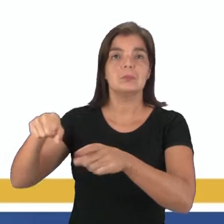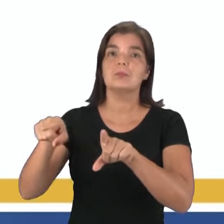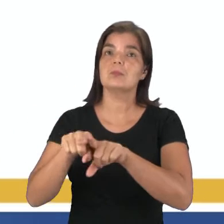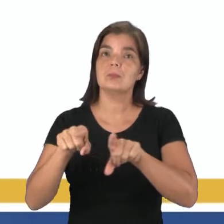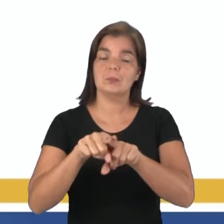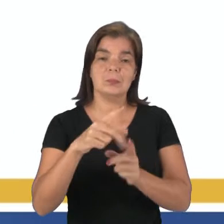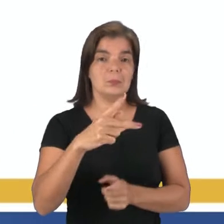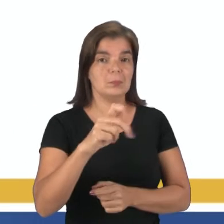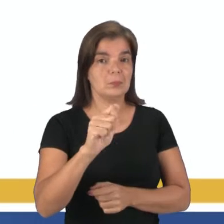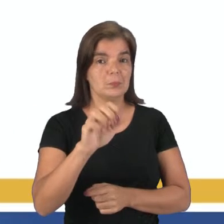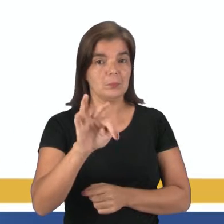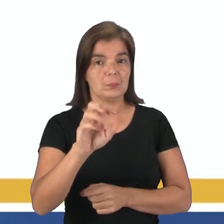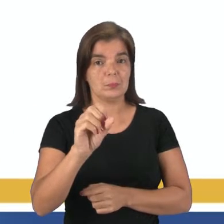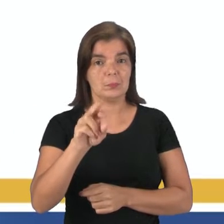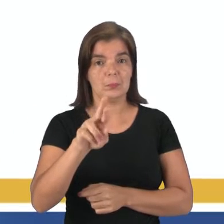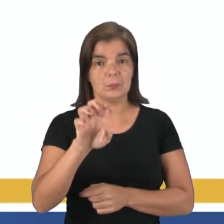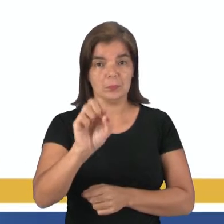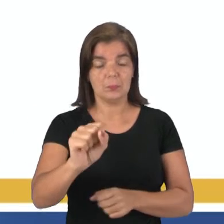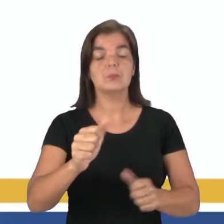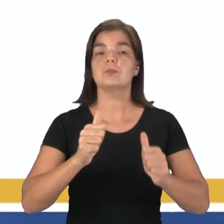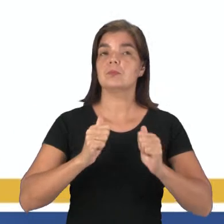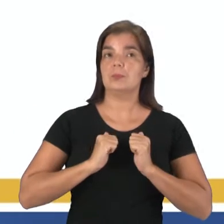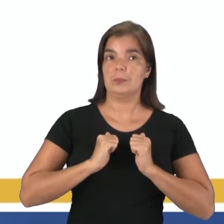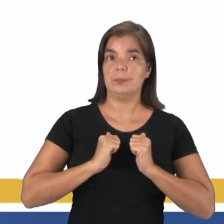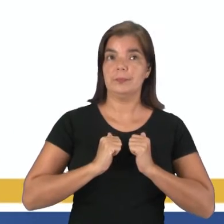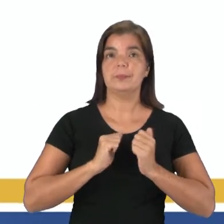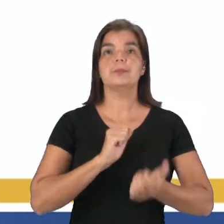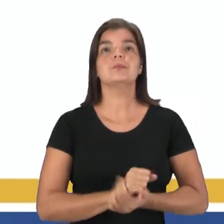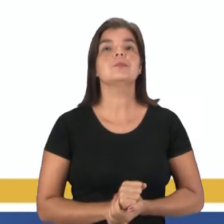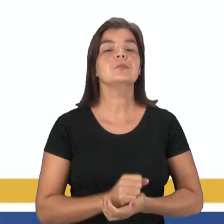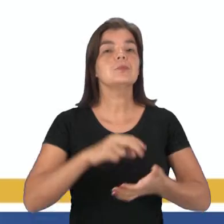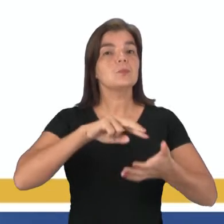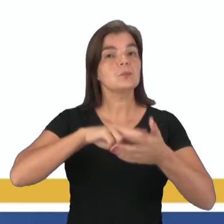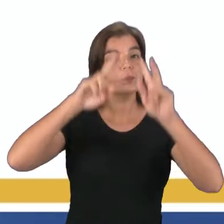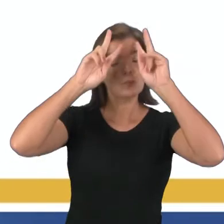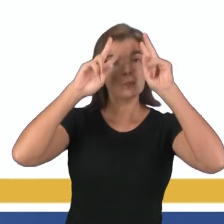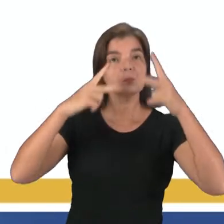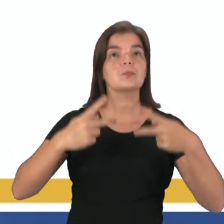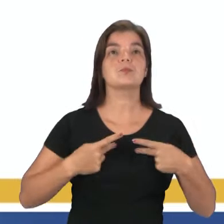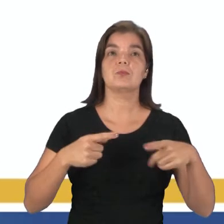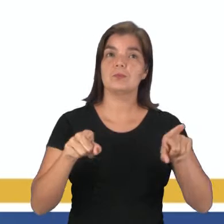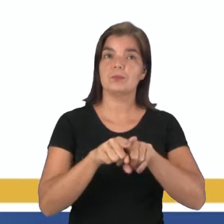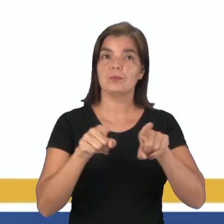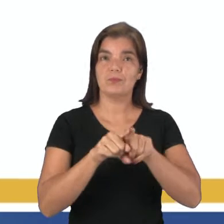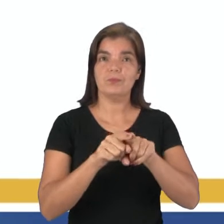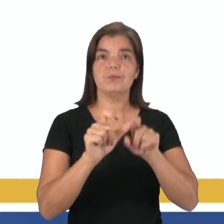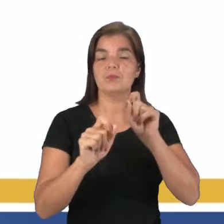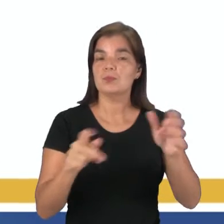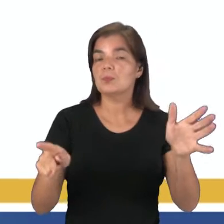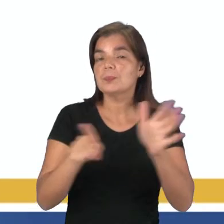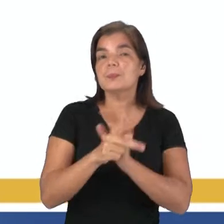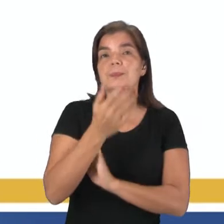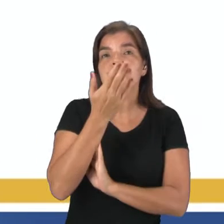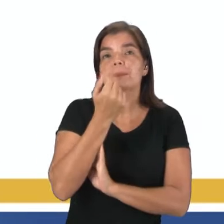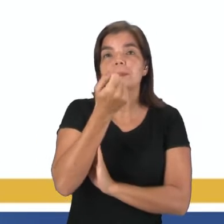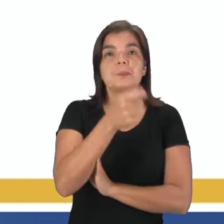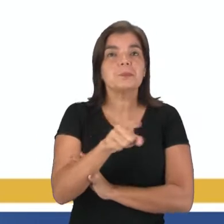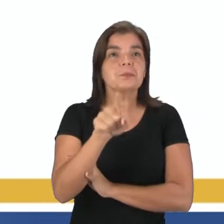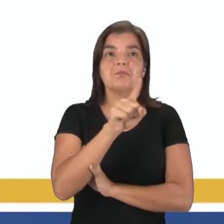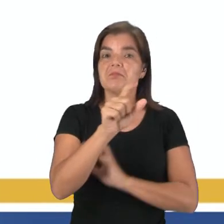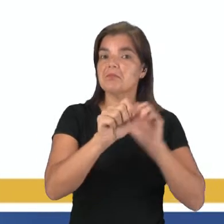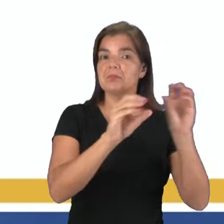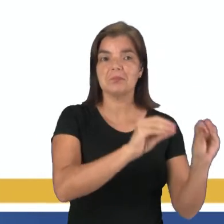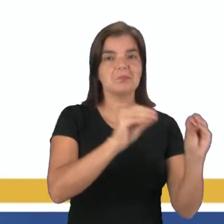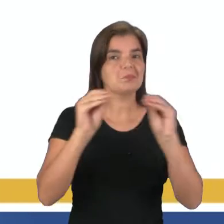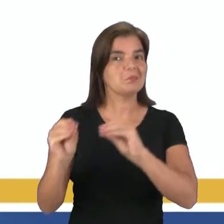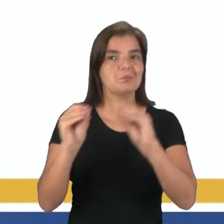de agricultores e pastores, que era chamado sedentarismo. Os seres humanos passaram a produzir o próprio